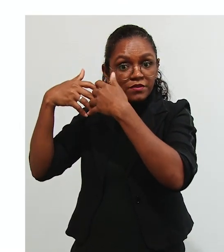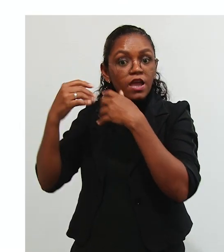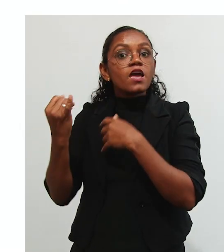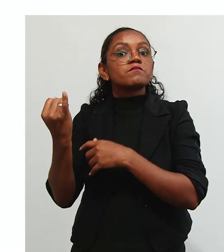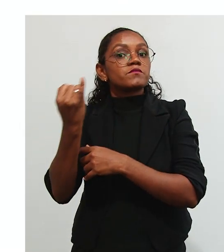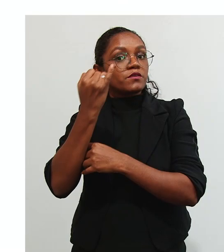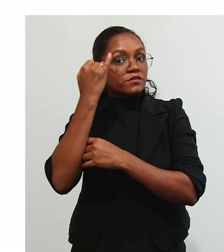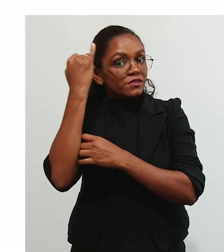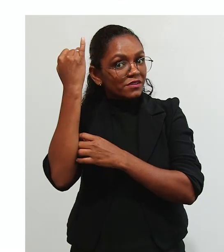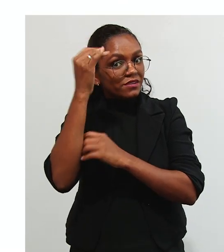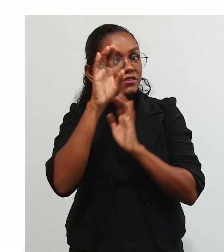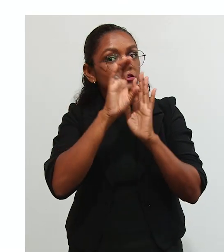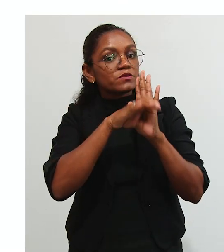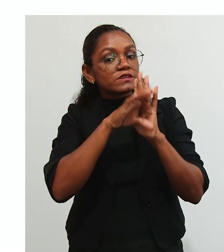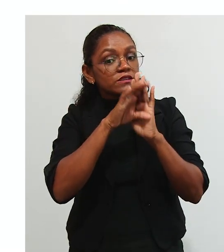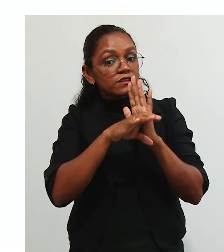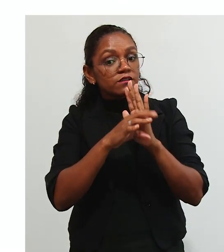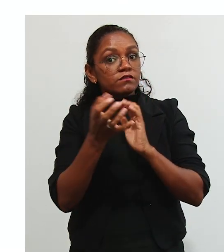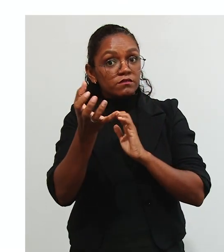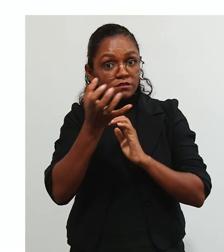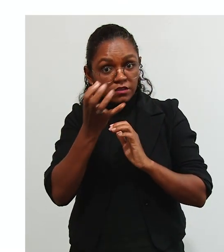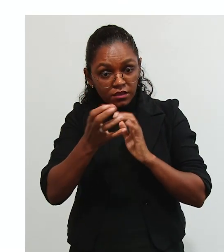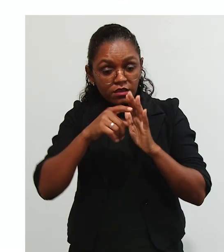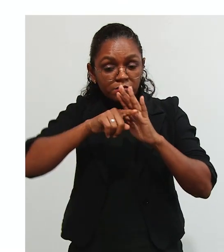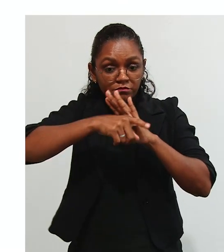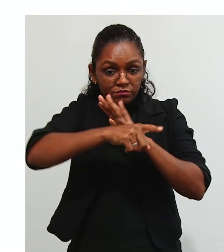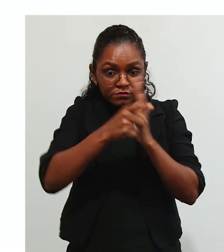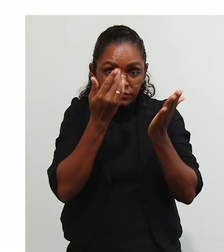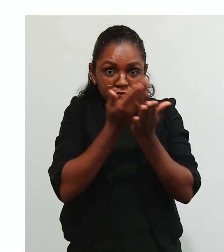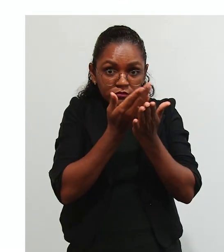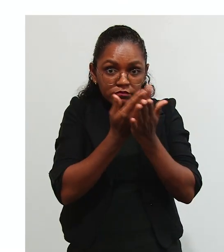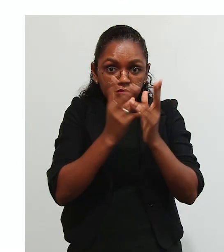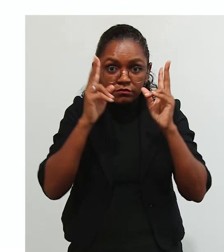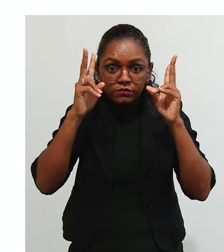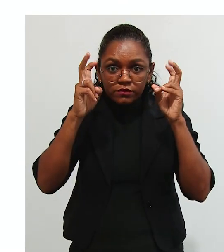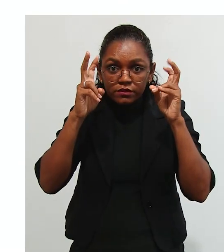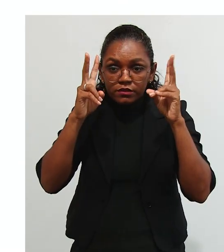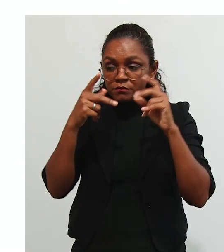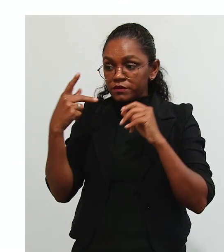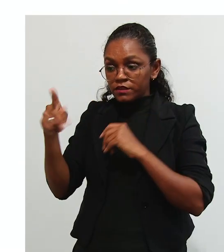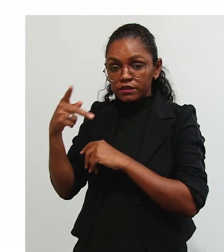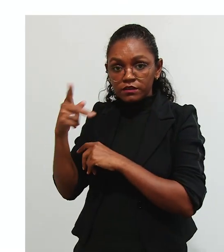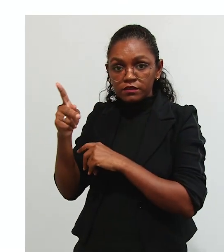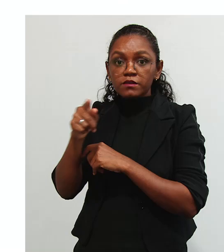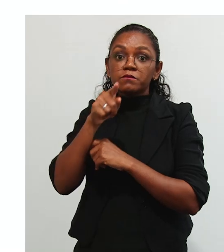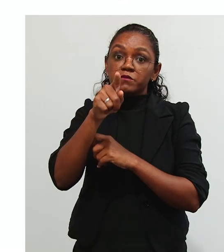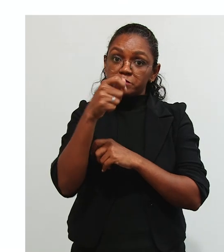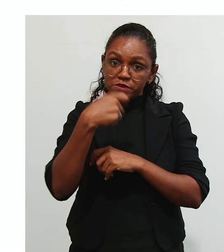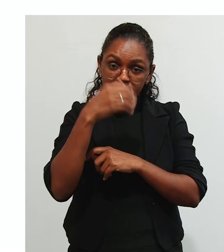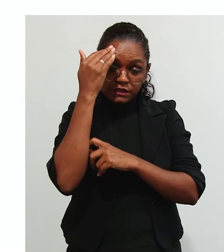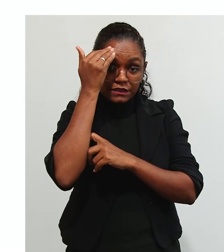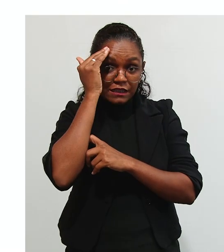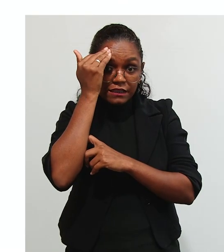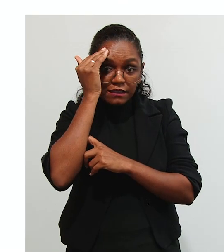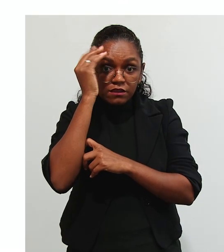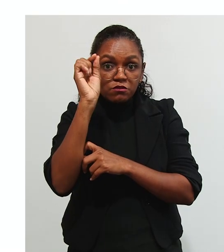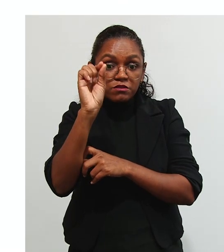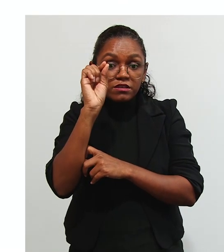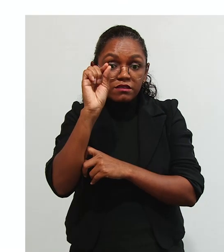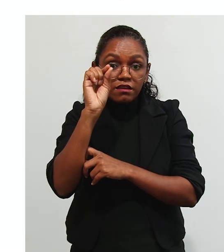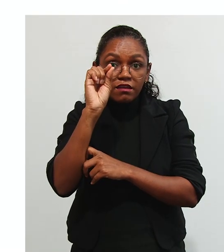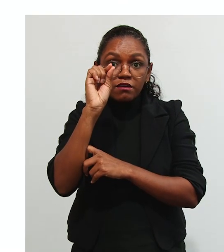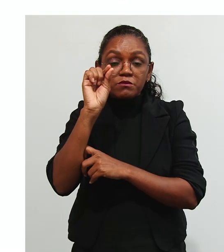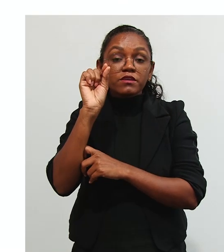conceito importantíssimo. Se você quiser se aprofundar nos pensamentos de Dewey, você precisa entender o que é um